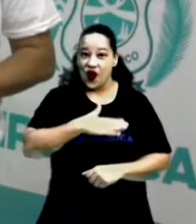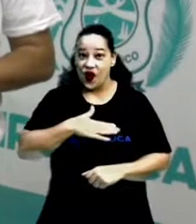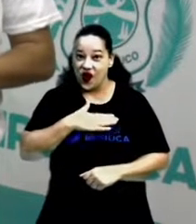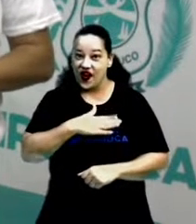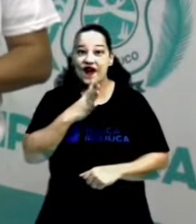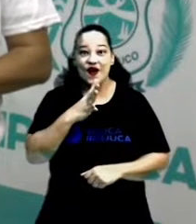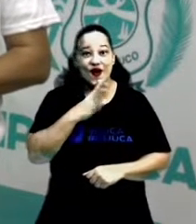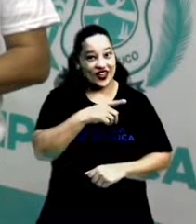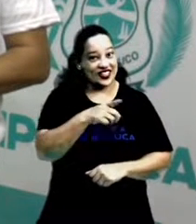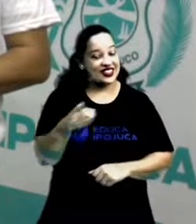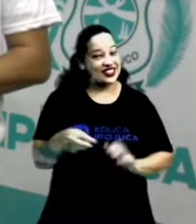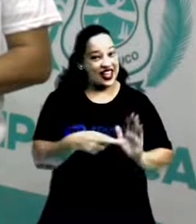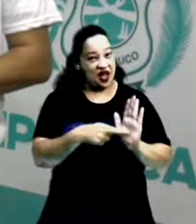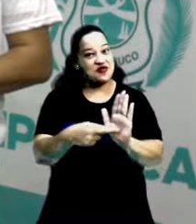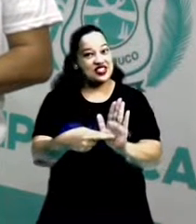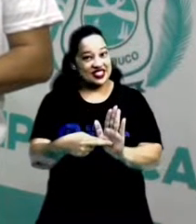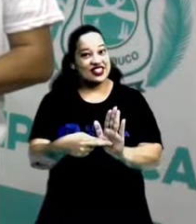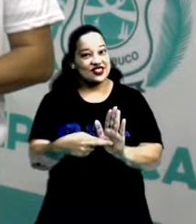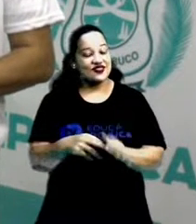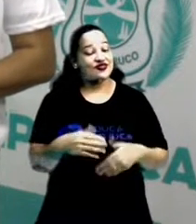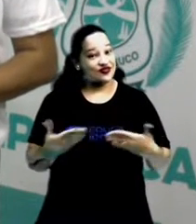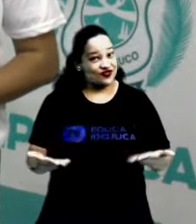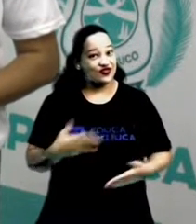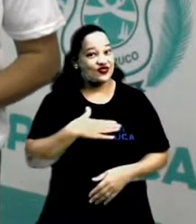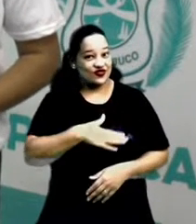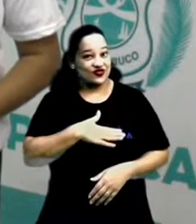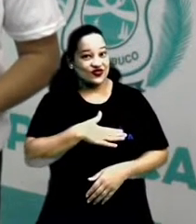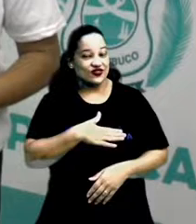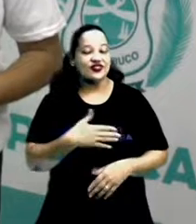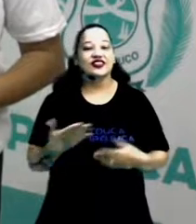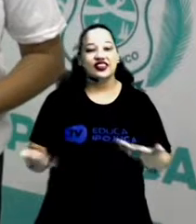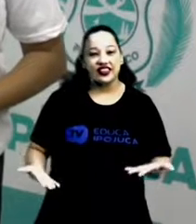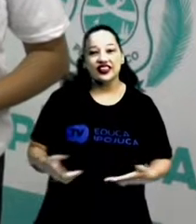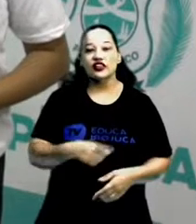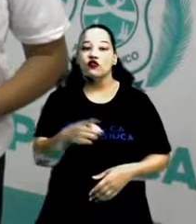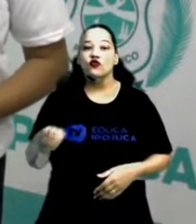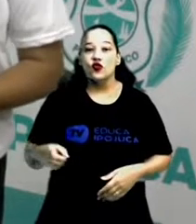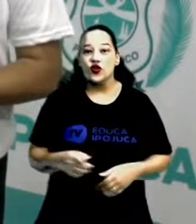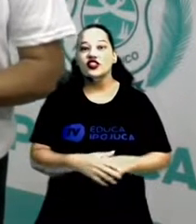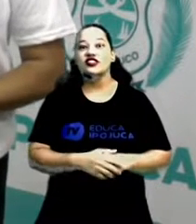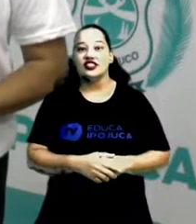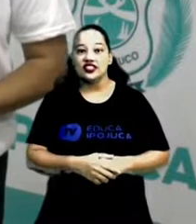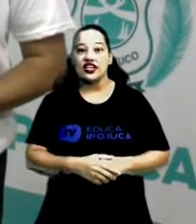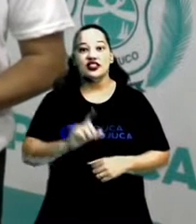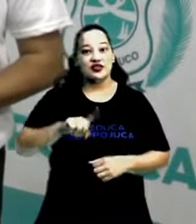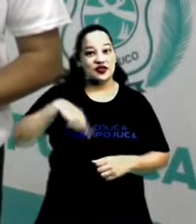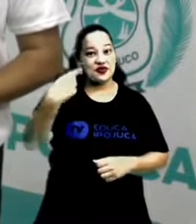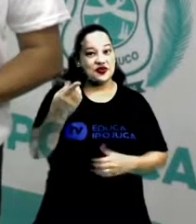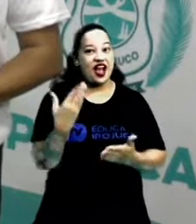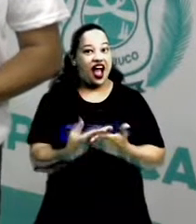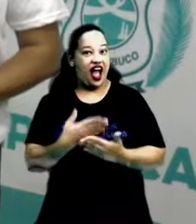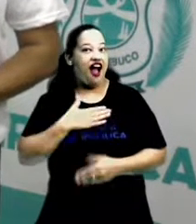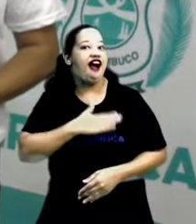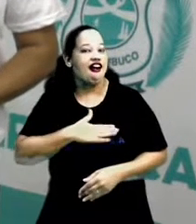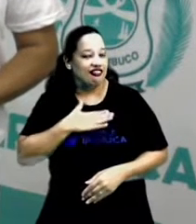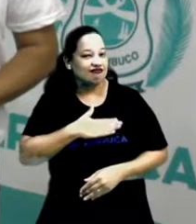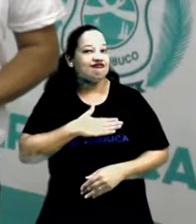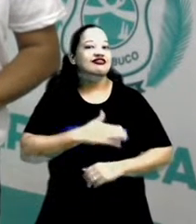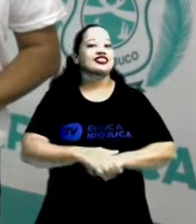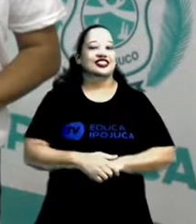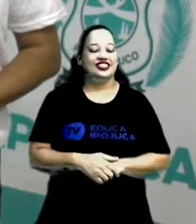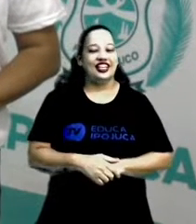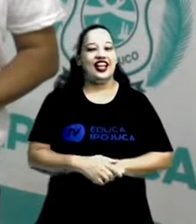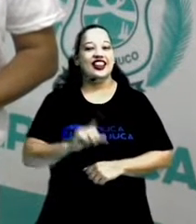de conhecer algumas representações? Então, vocês irão amar a nossa próxima aula.